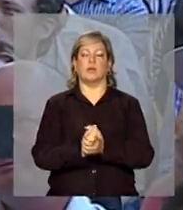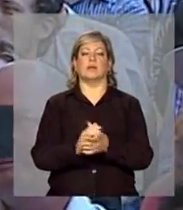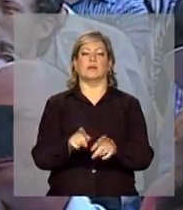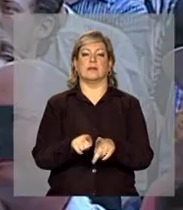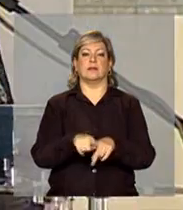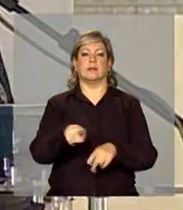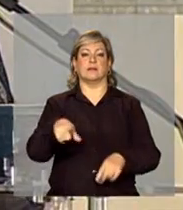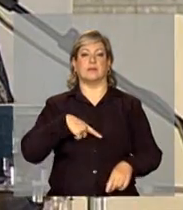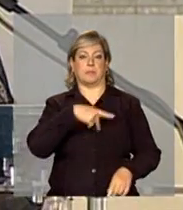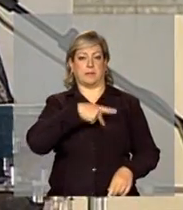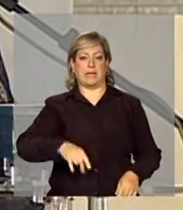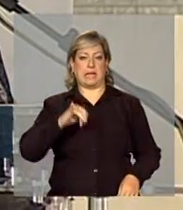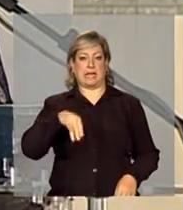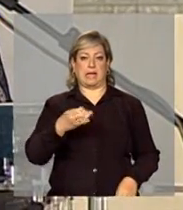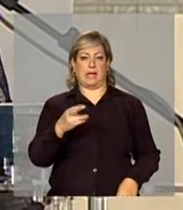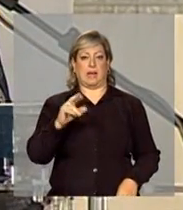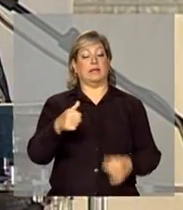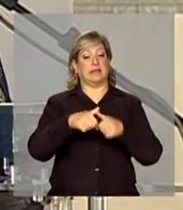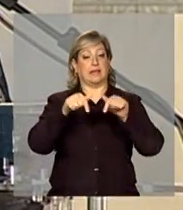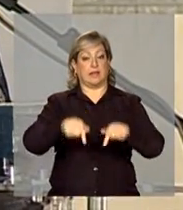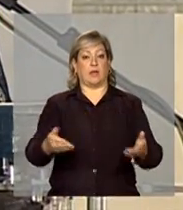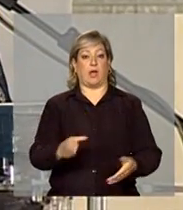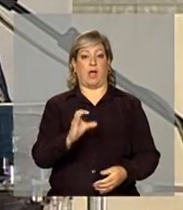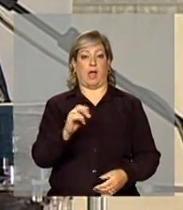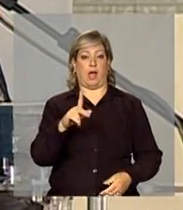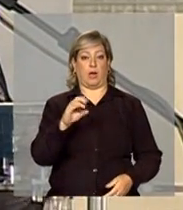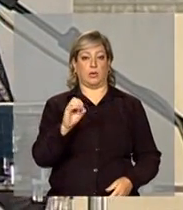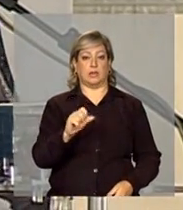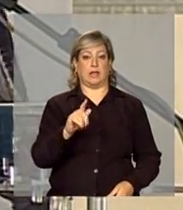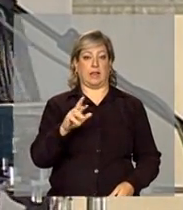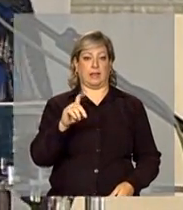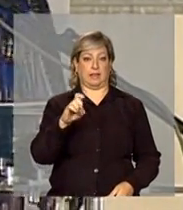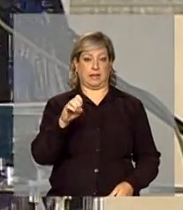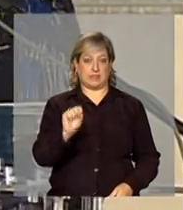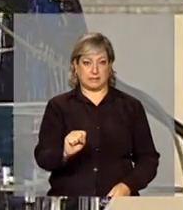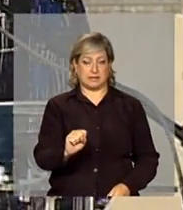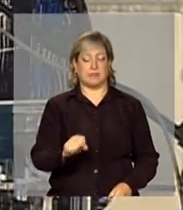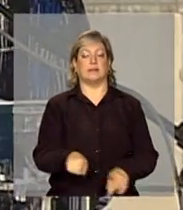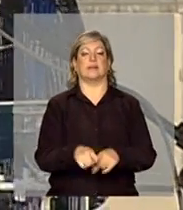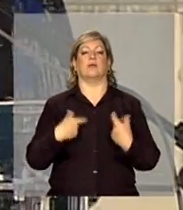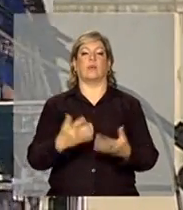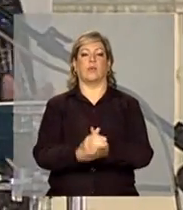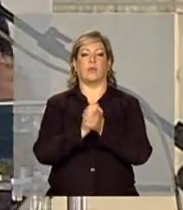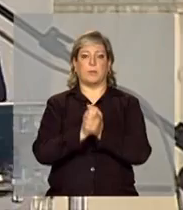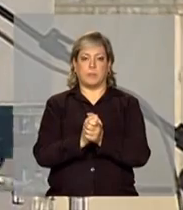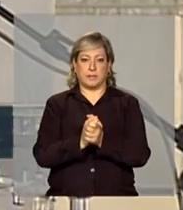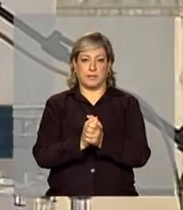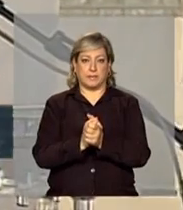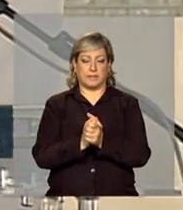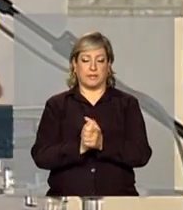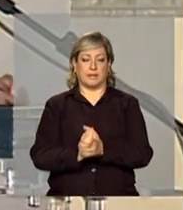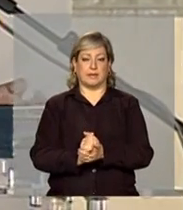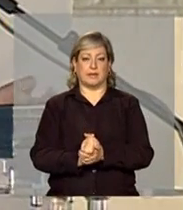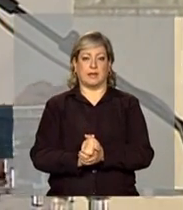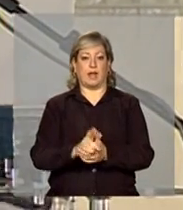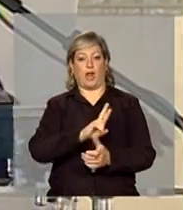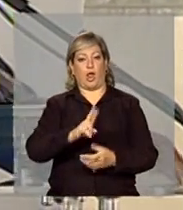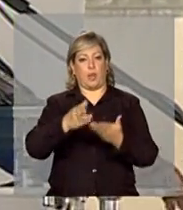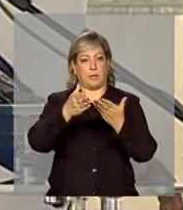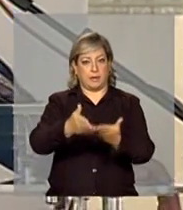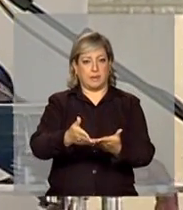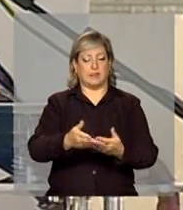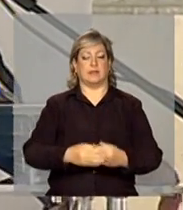Cumprimentar o presidente do INCRA aqui presente, Carlos Guedes. Queria cumprimentar, em nome